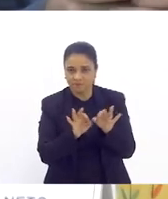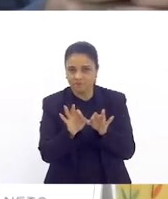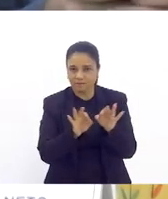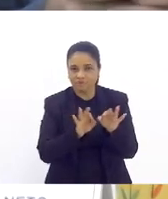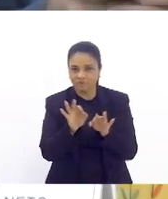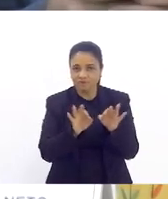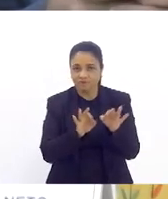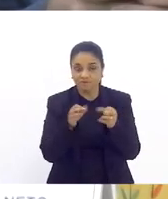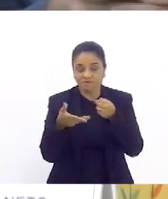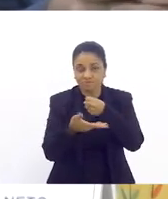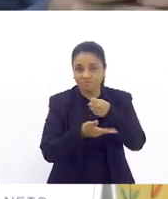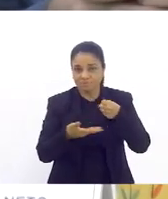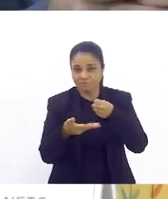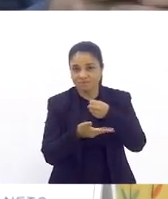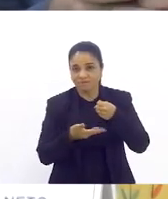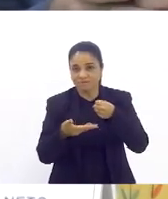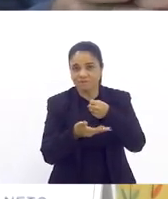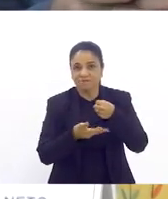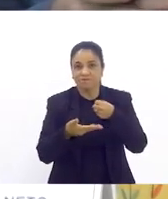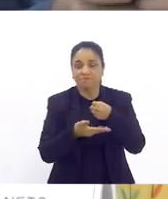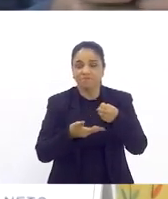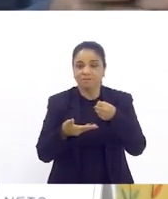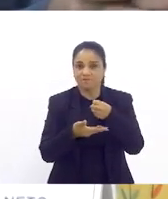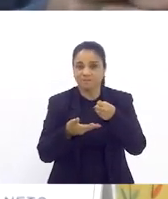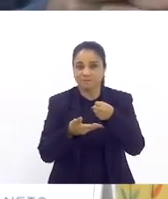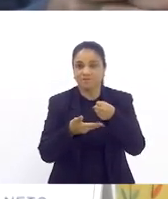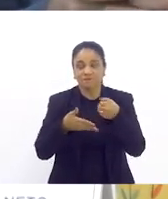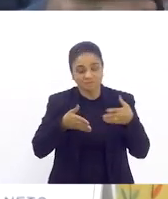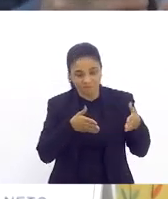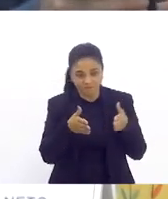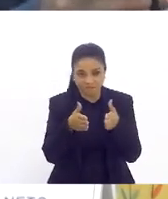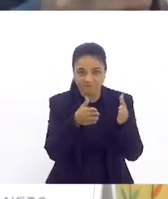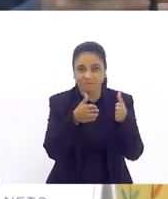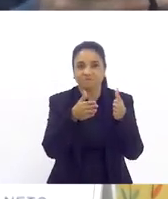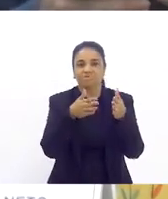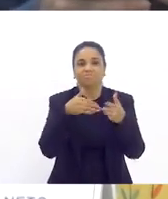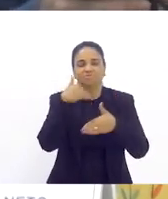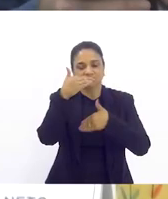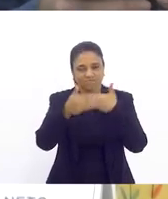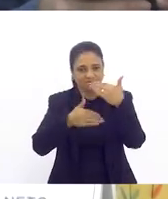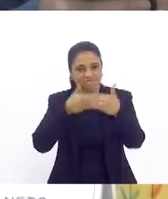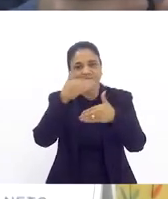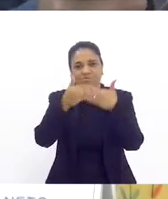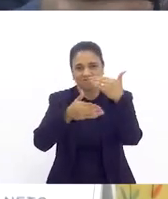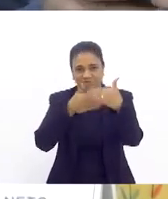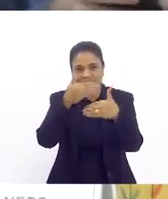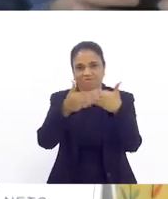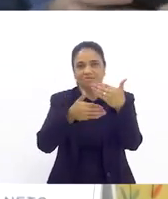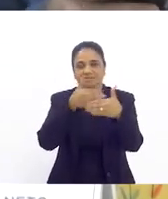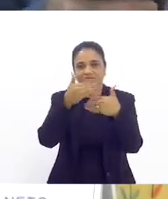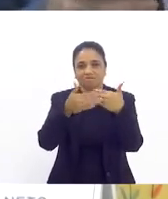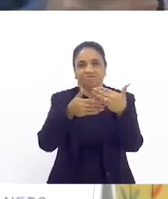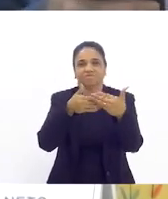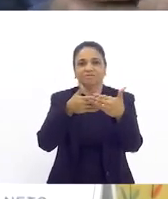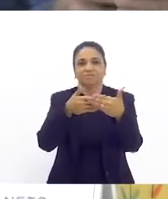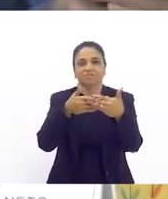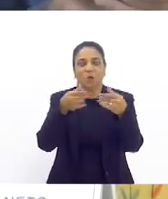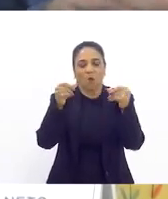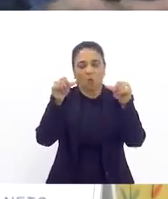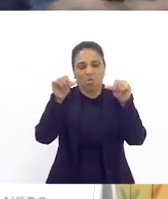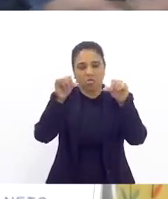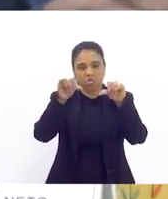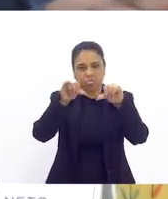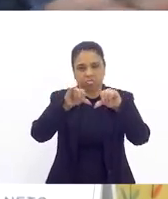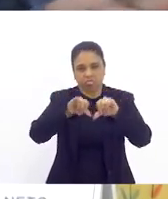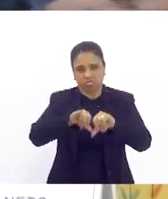na base nós caminharemos Muito provavelmente para um decreto uma depreciação